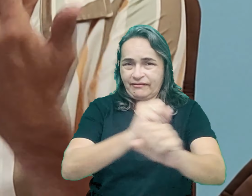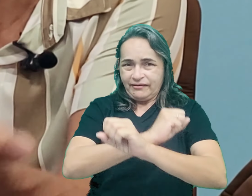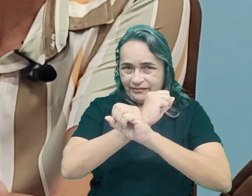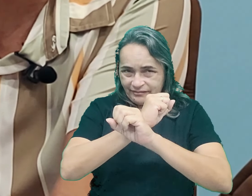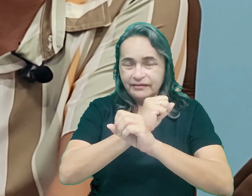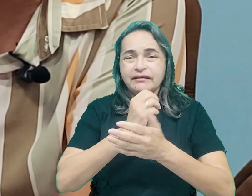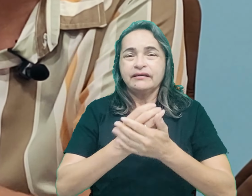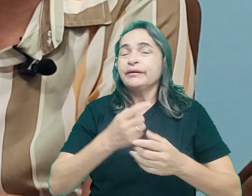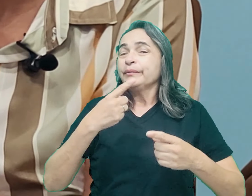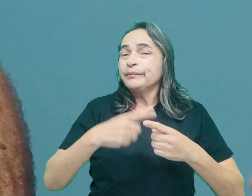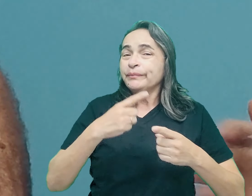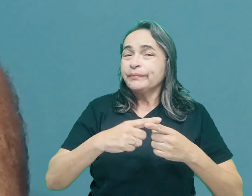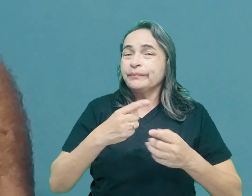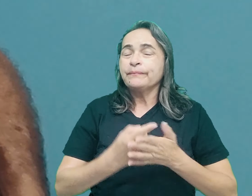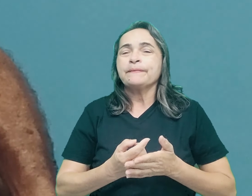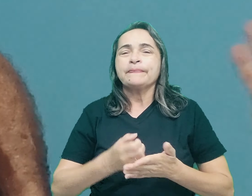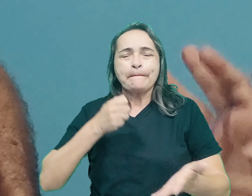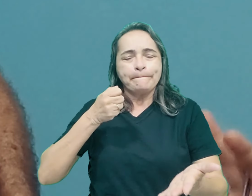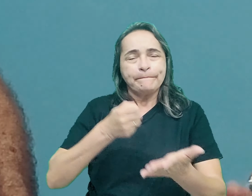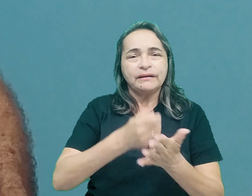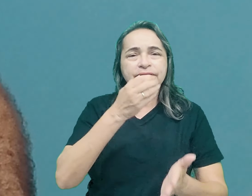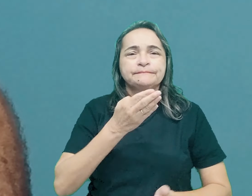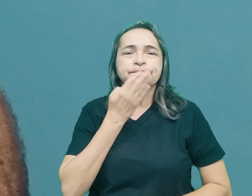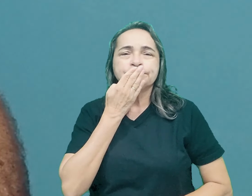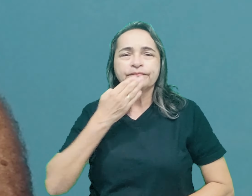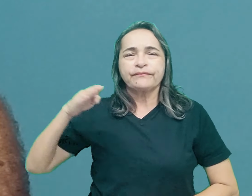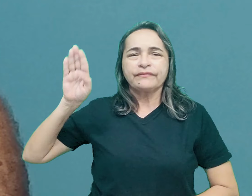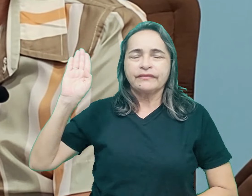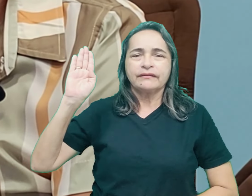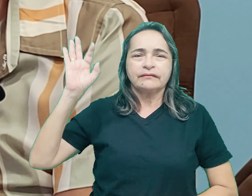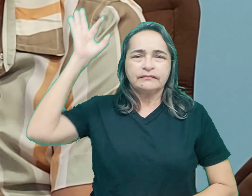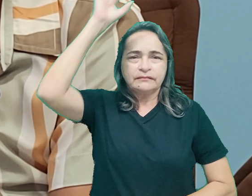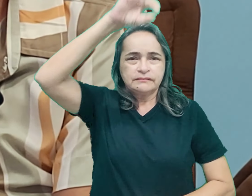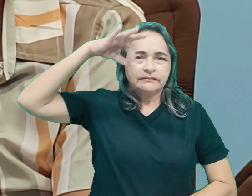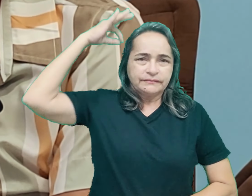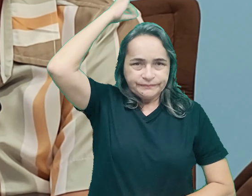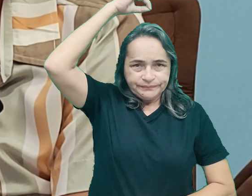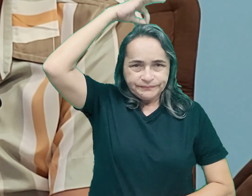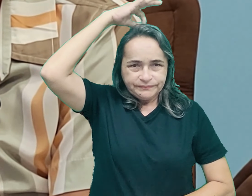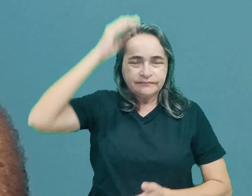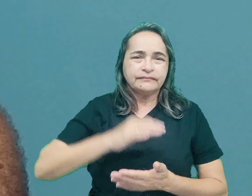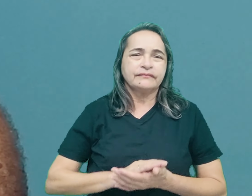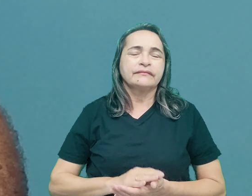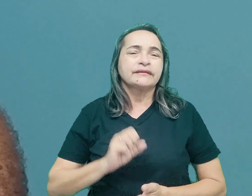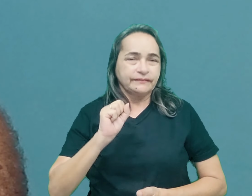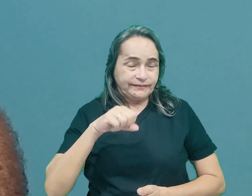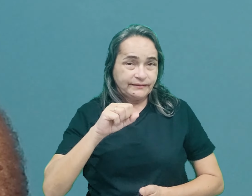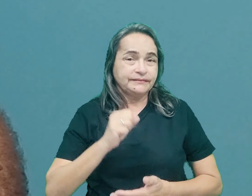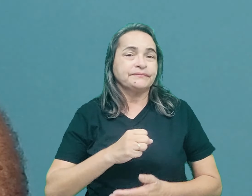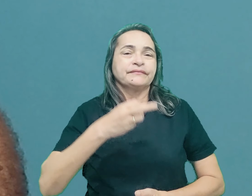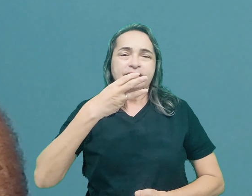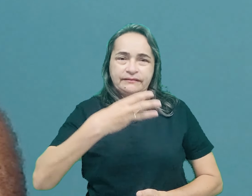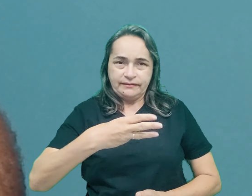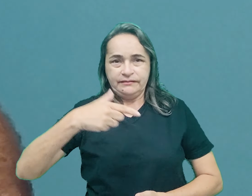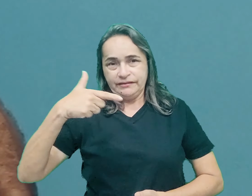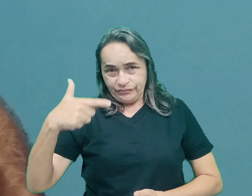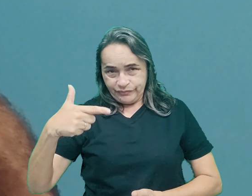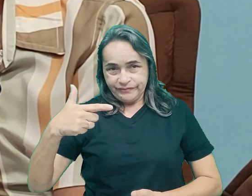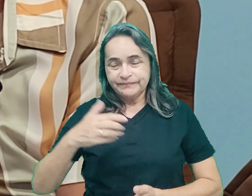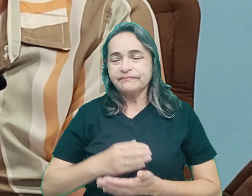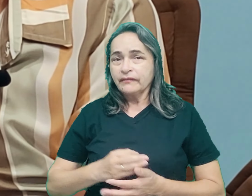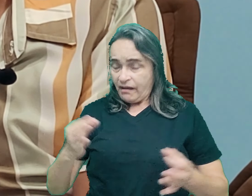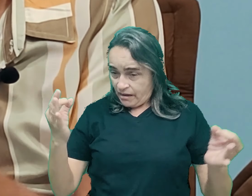pagando promessas ao Espírito Santo? Você chutaria um número? 32. Você tem um número exato? Pelo menos é o que a gente tem